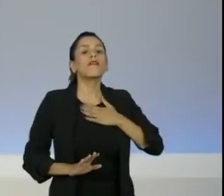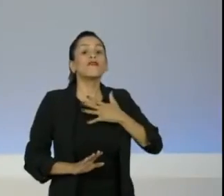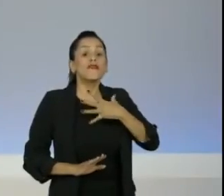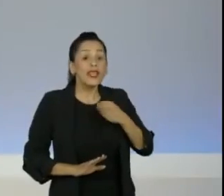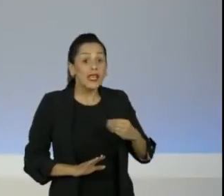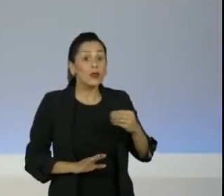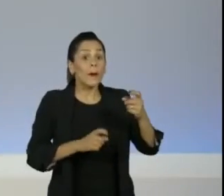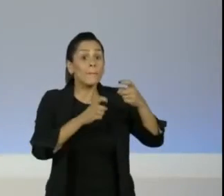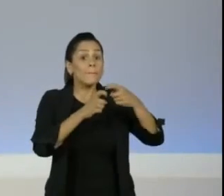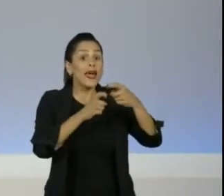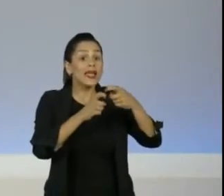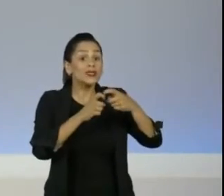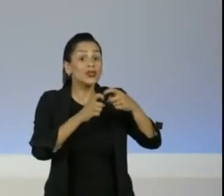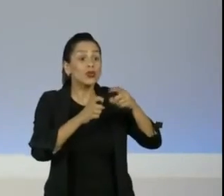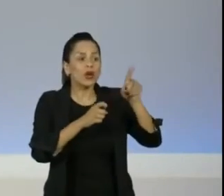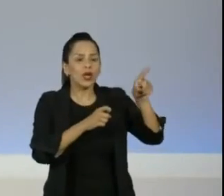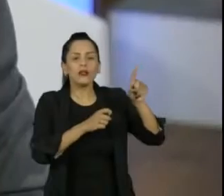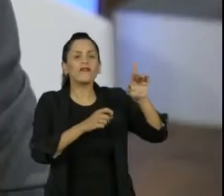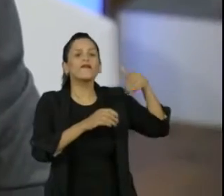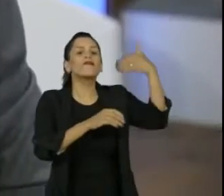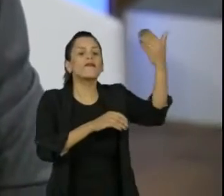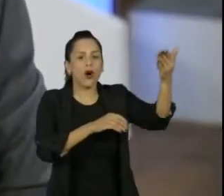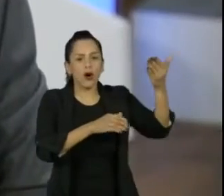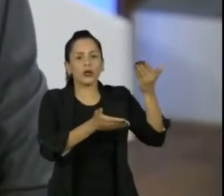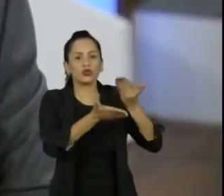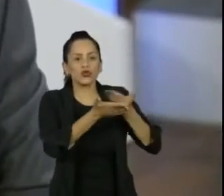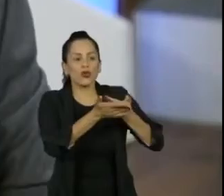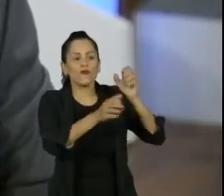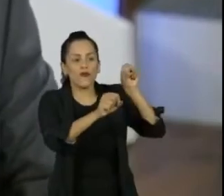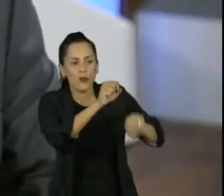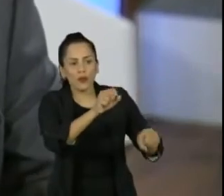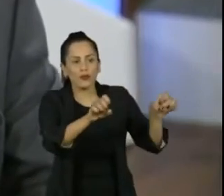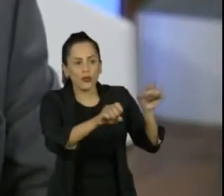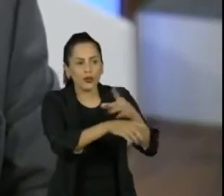Atlético. Eu não era presidente do Atlético e